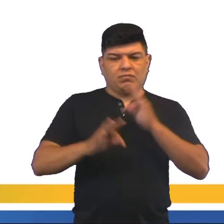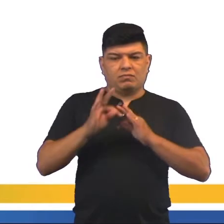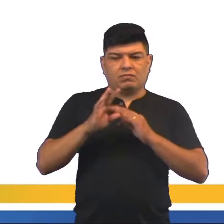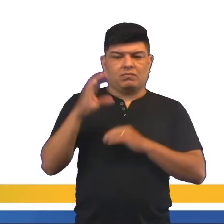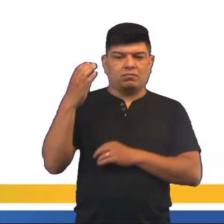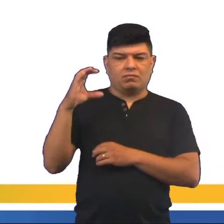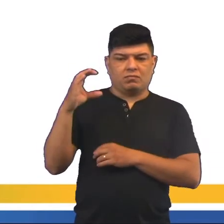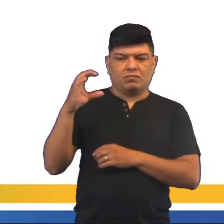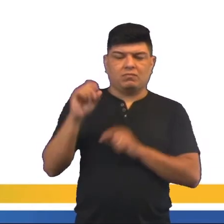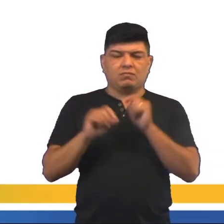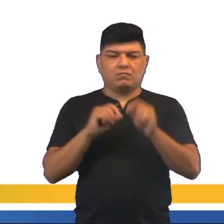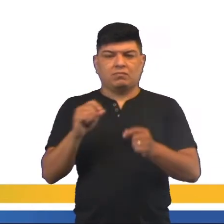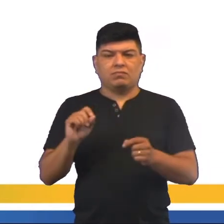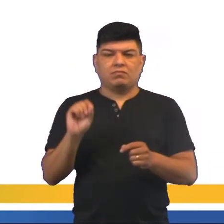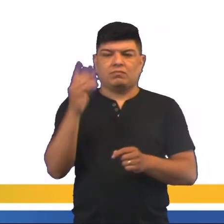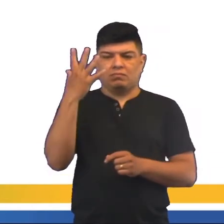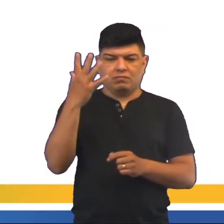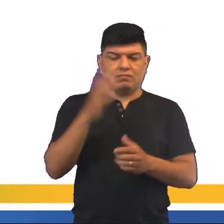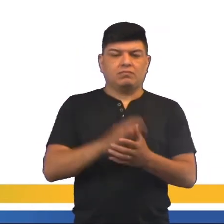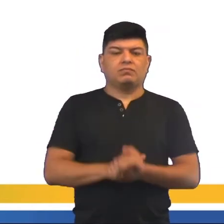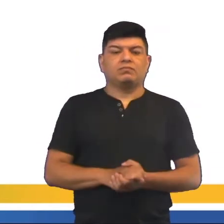tecnocientíficos têm causado grande impacto.